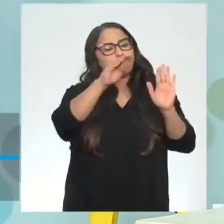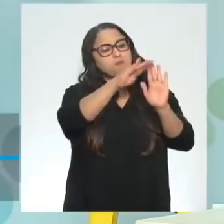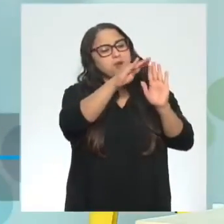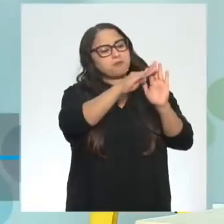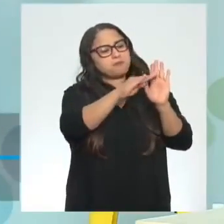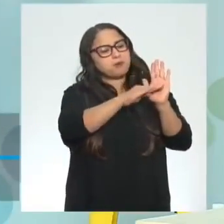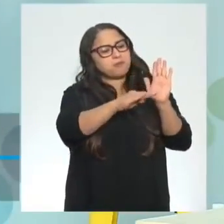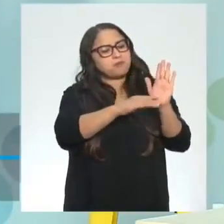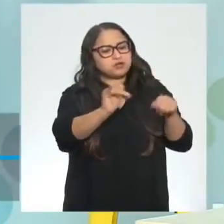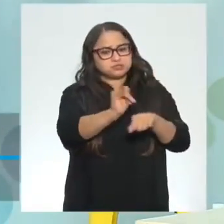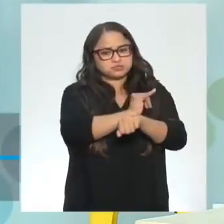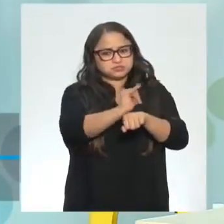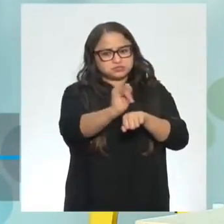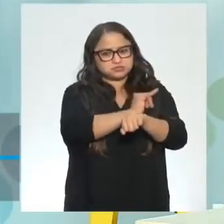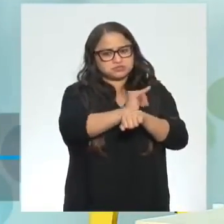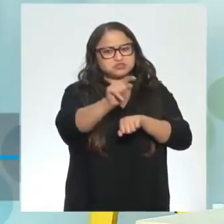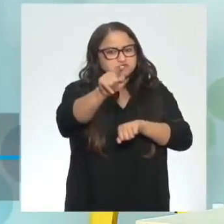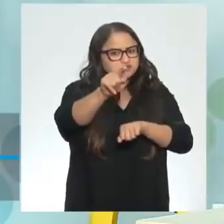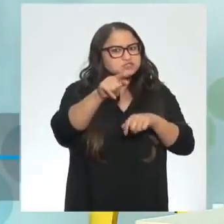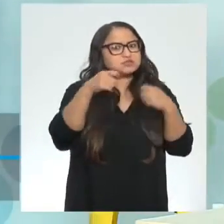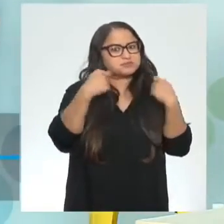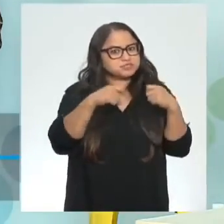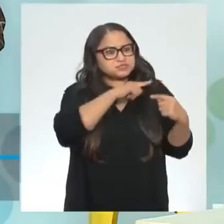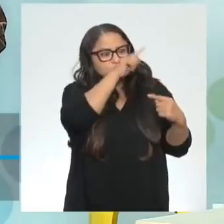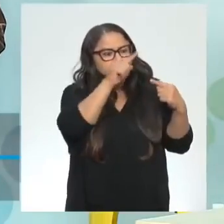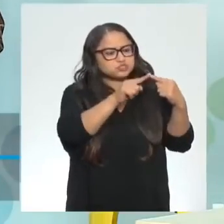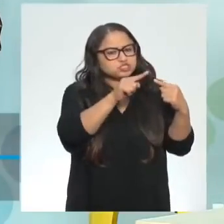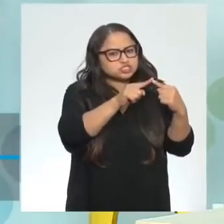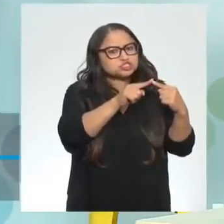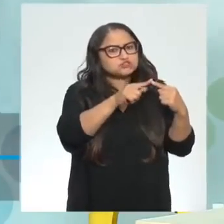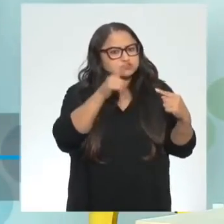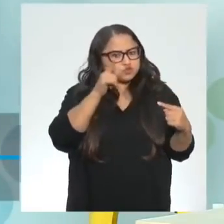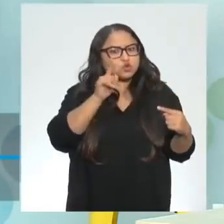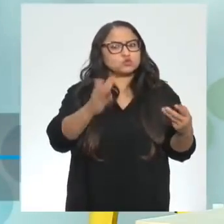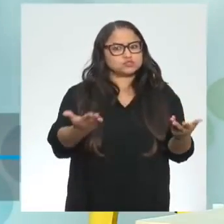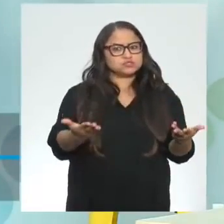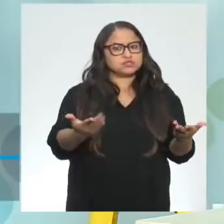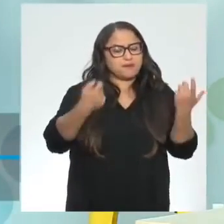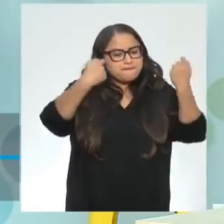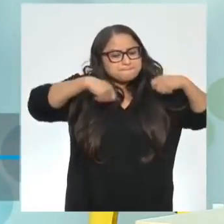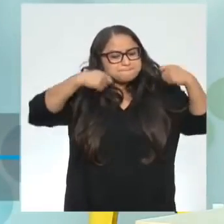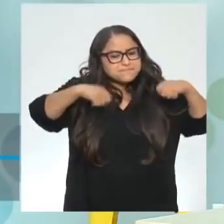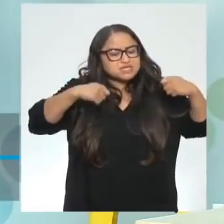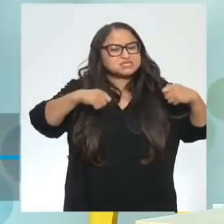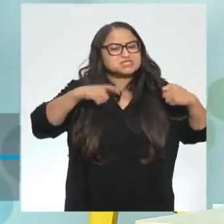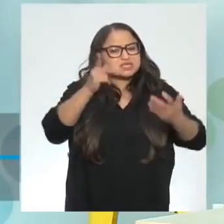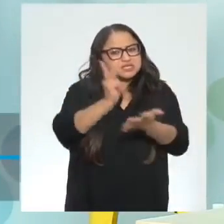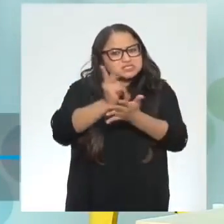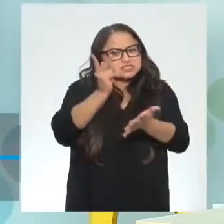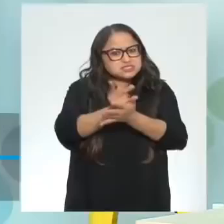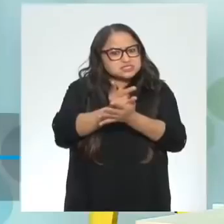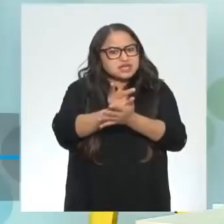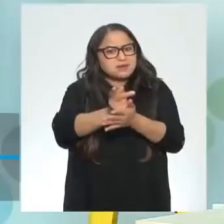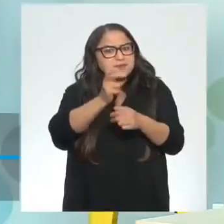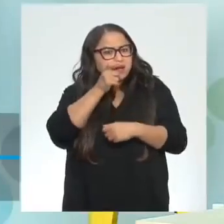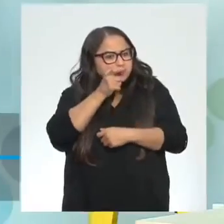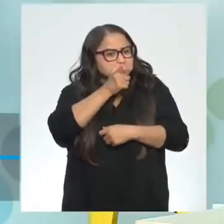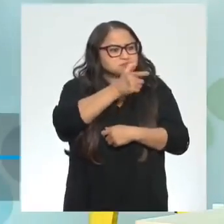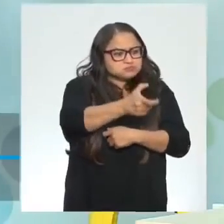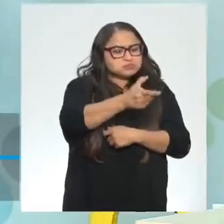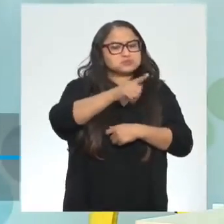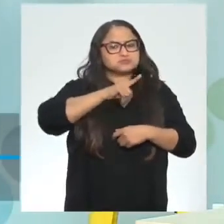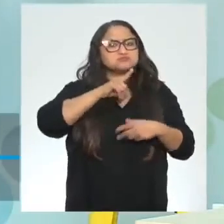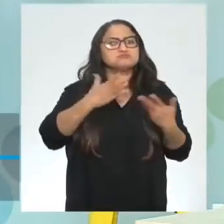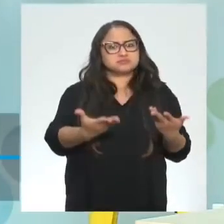planejamento estratégico, você tem metas, tem objetivos, você precisa revisar o plano